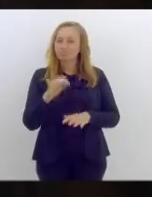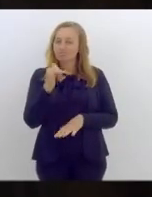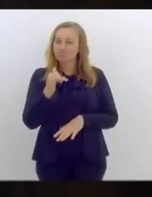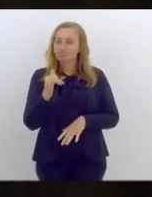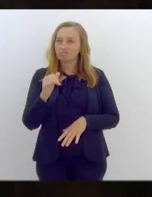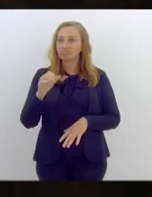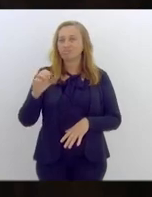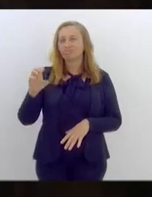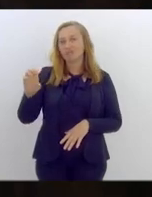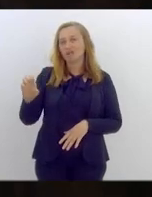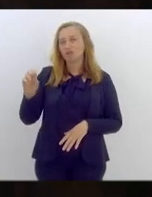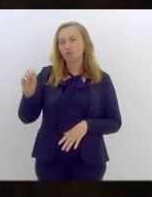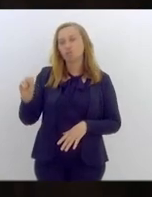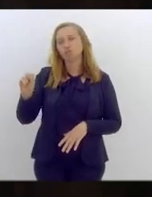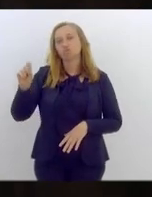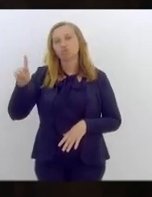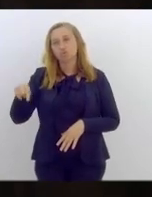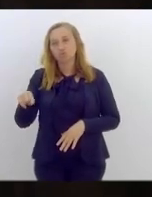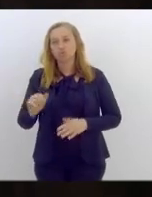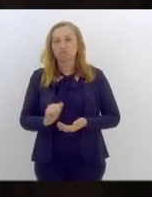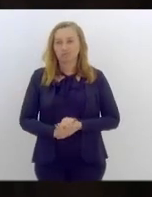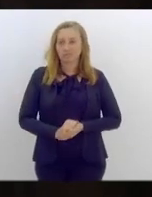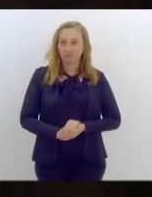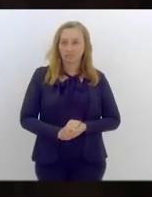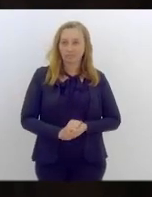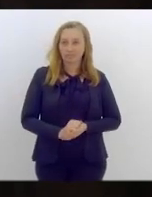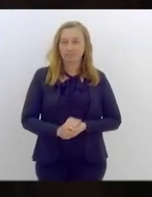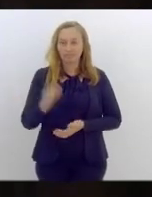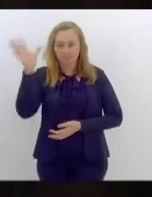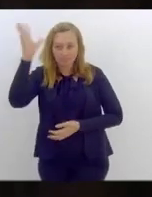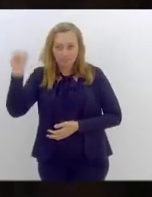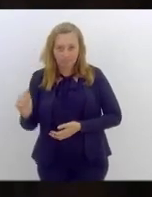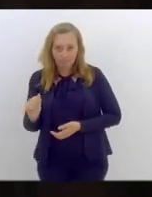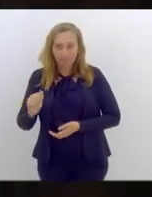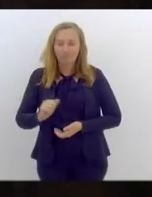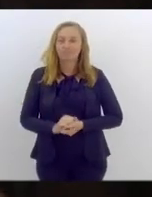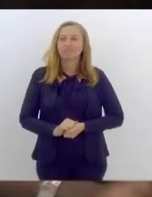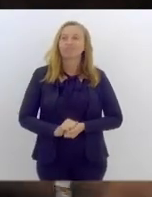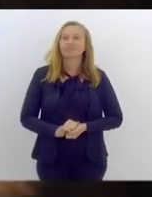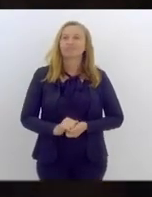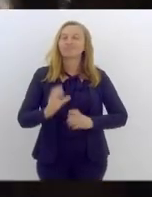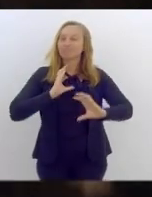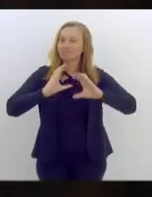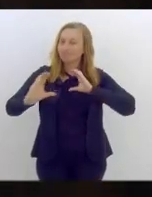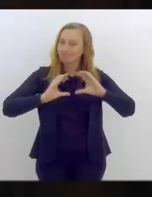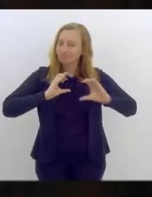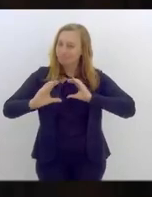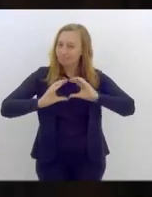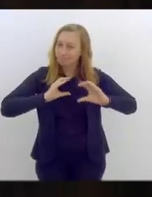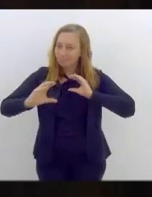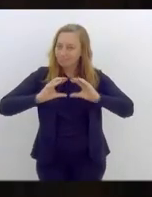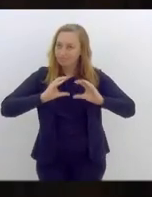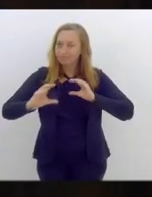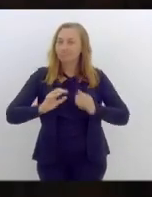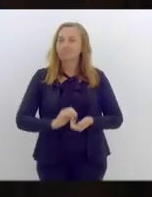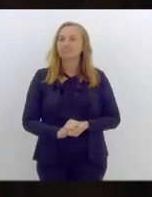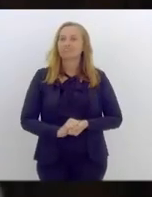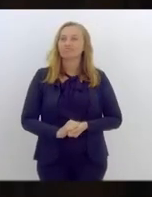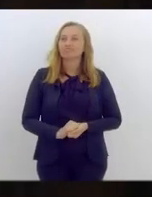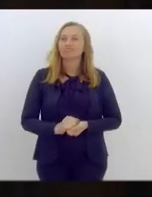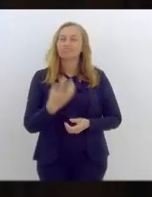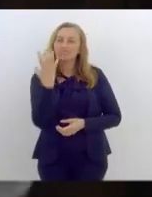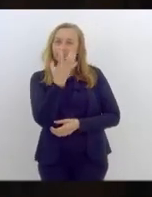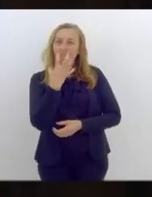Exu, o princípio cosmológico africano das trocas, da comunicação, numa